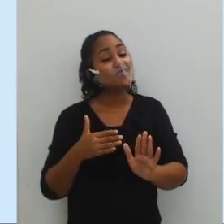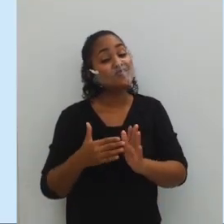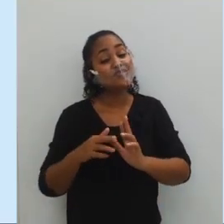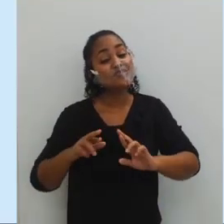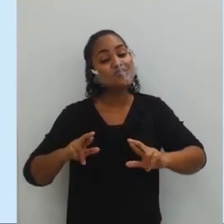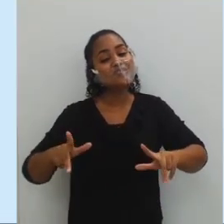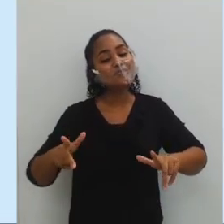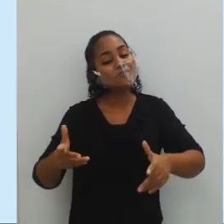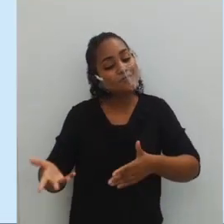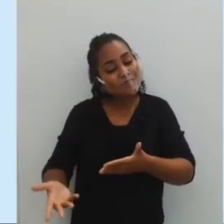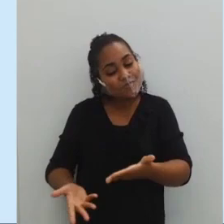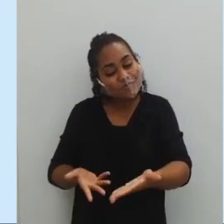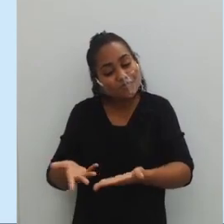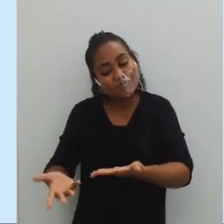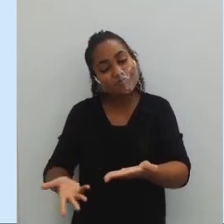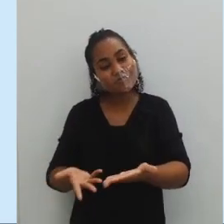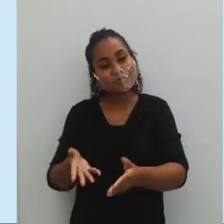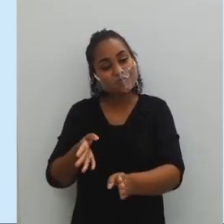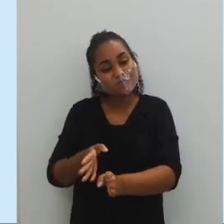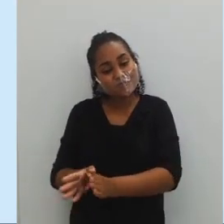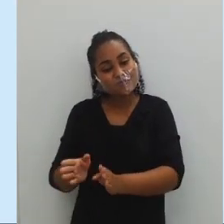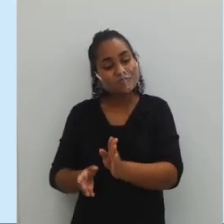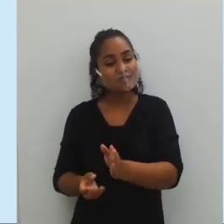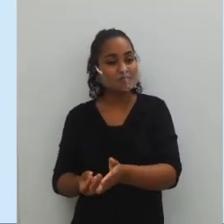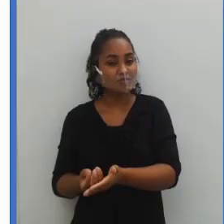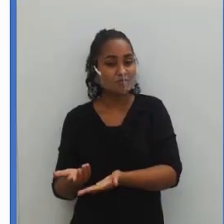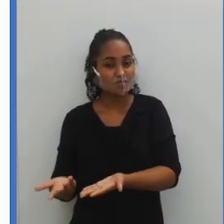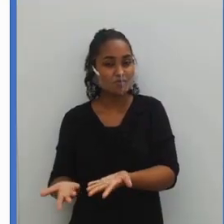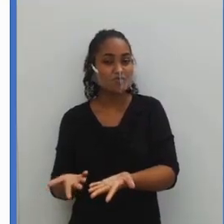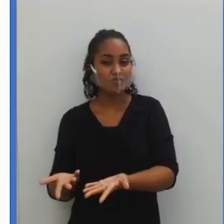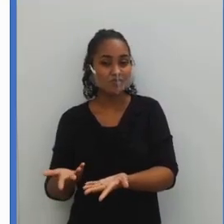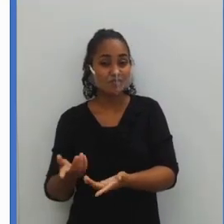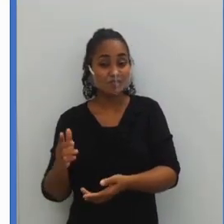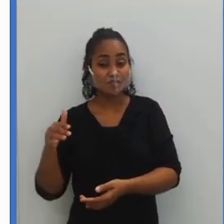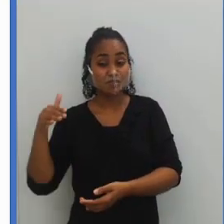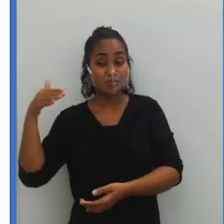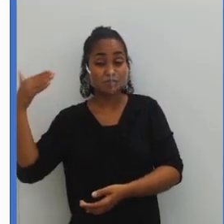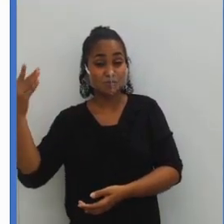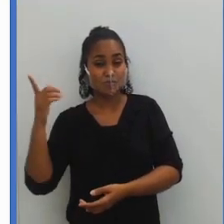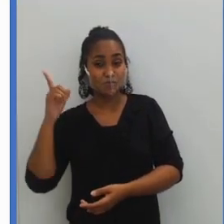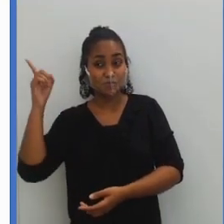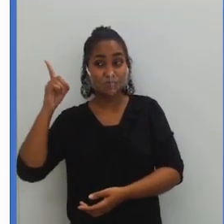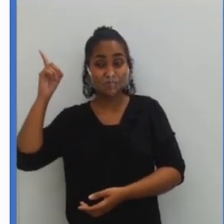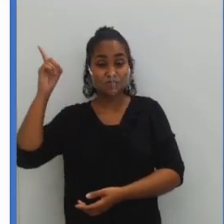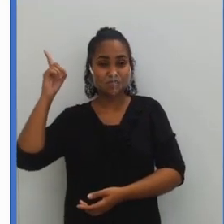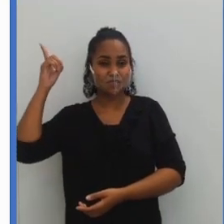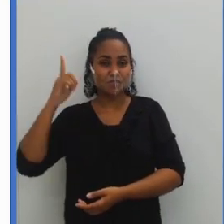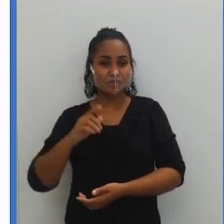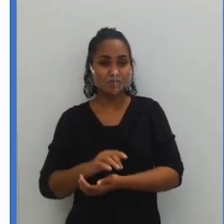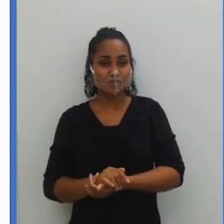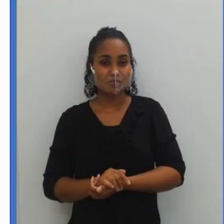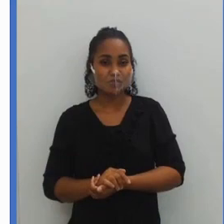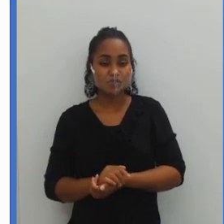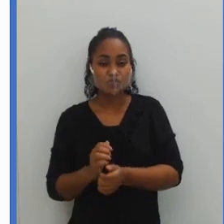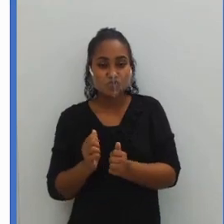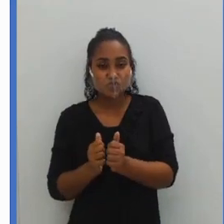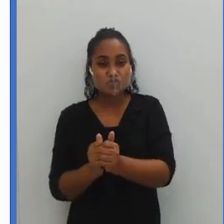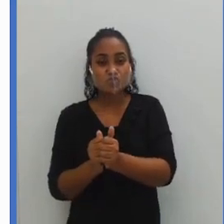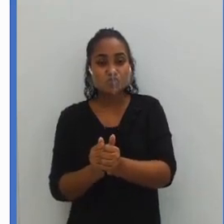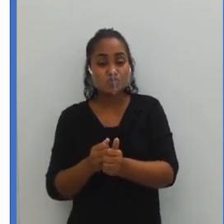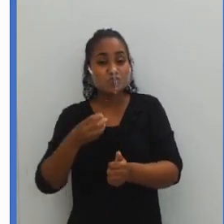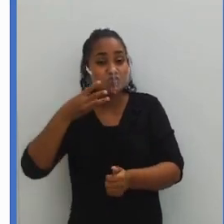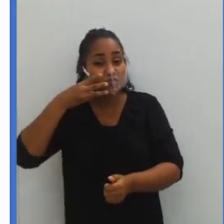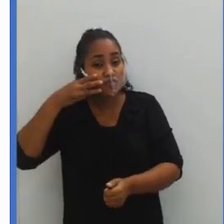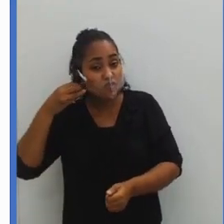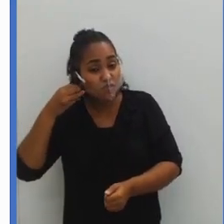Tudo vai diferenciar da forma que o cachorro ele é criado. E na imagem à direita, melhor ainda, está aí o Pitbull, junto